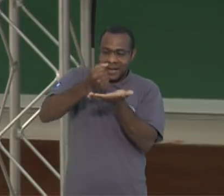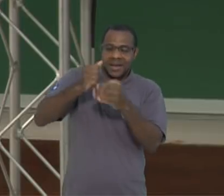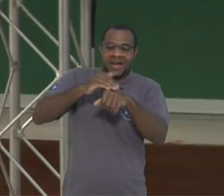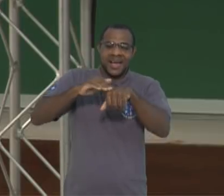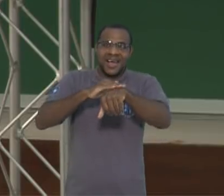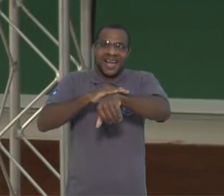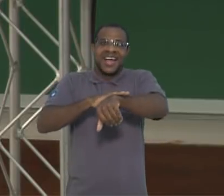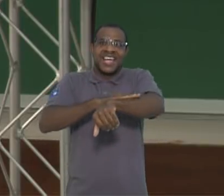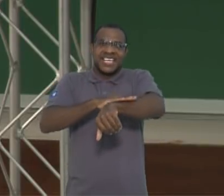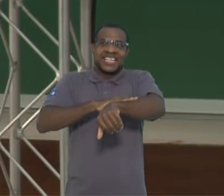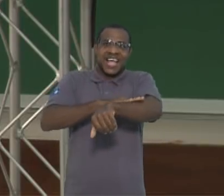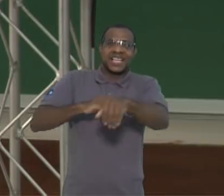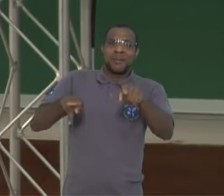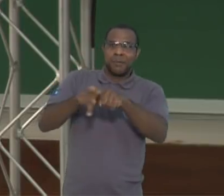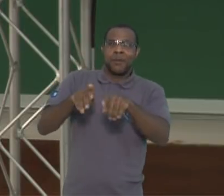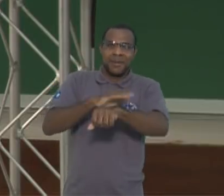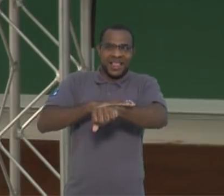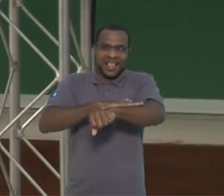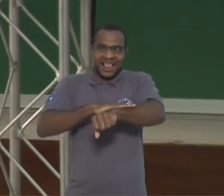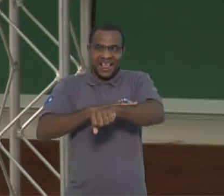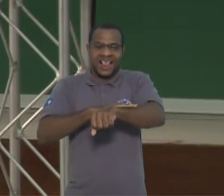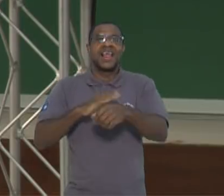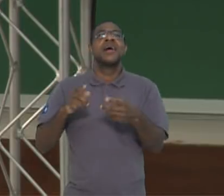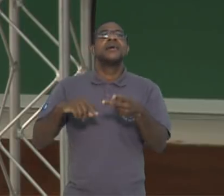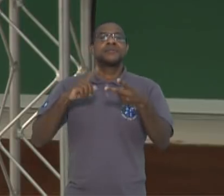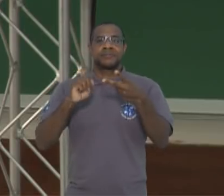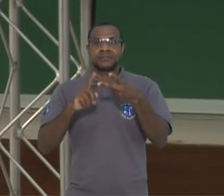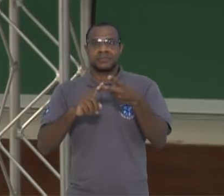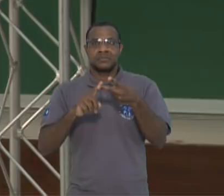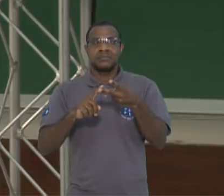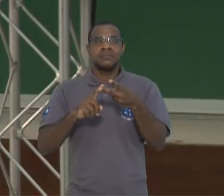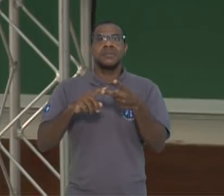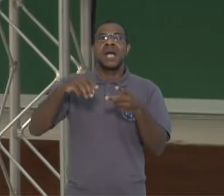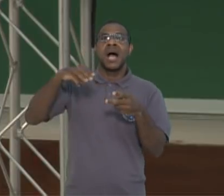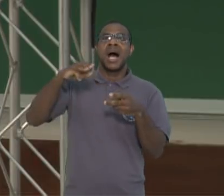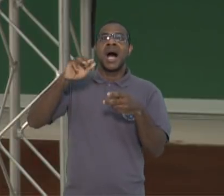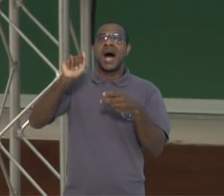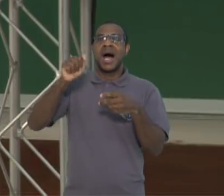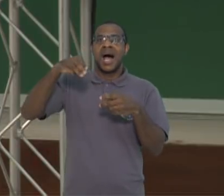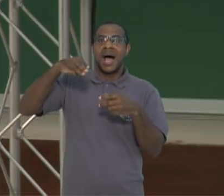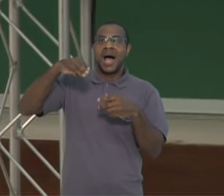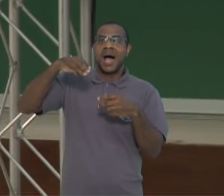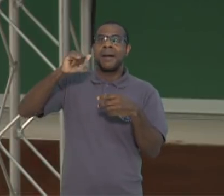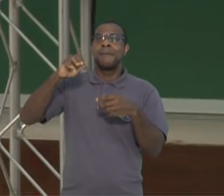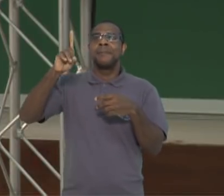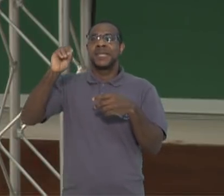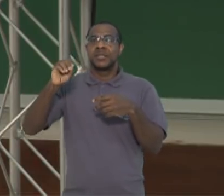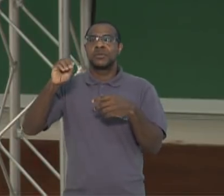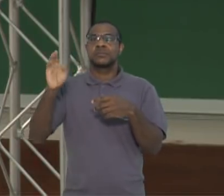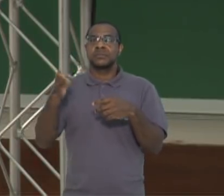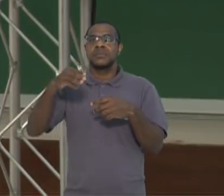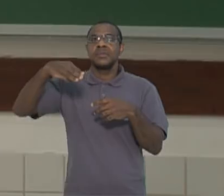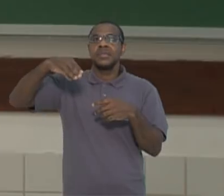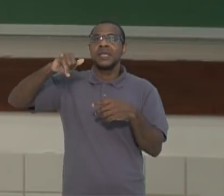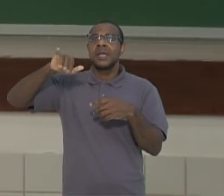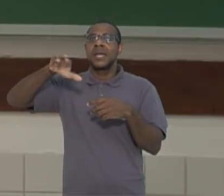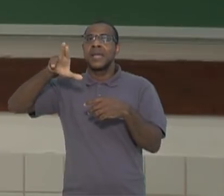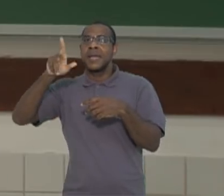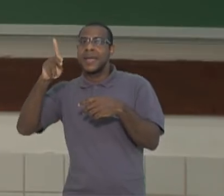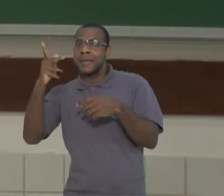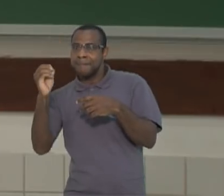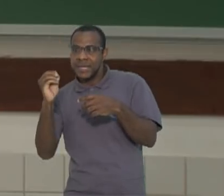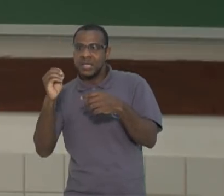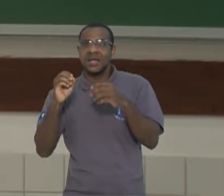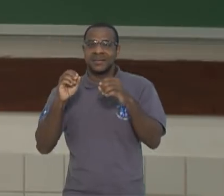na mesma proporção. Coloco a outra cor que eu quero, azul, por exemplo. Misturo de novo e repete